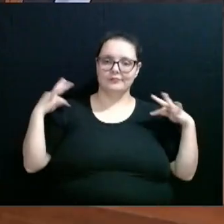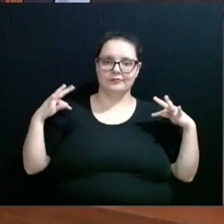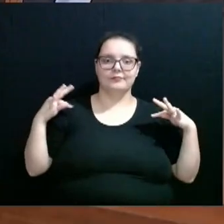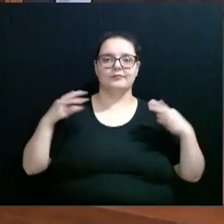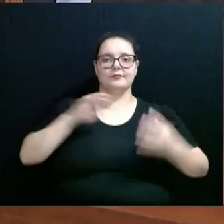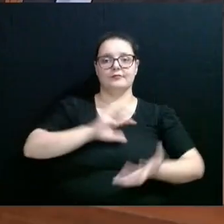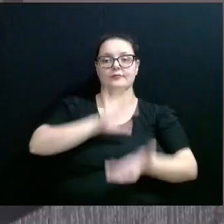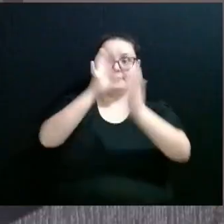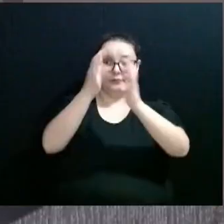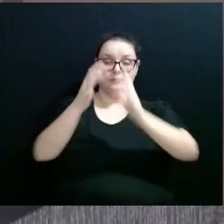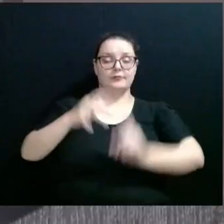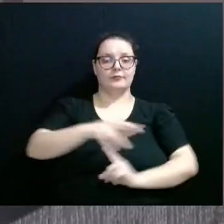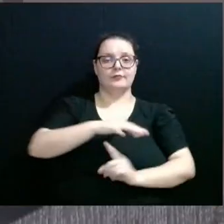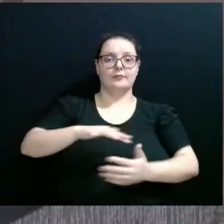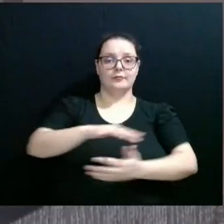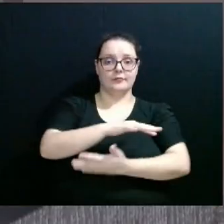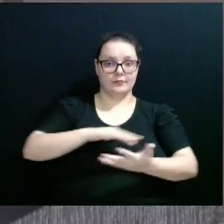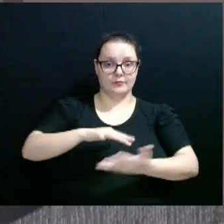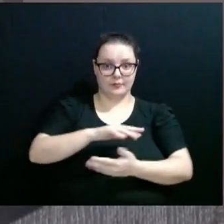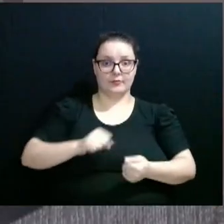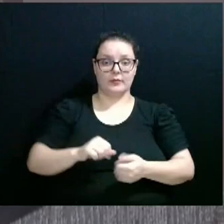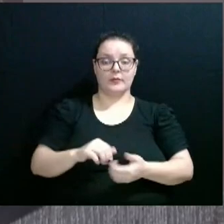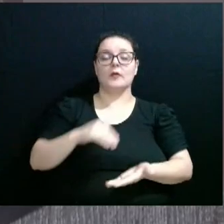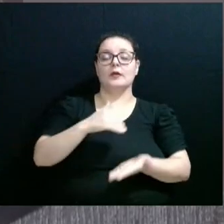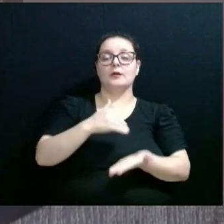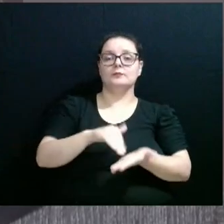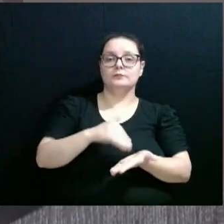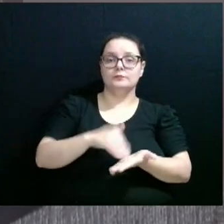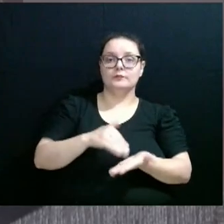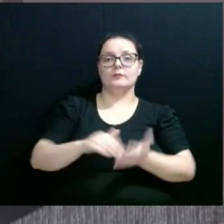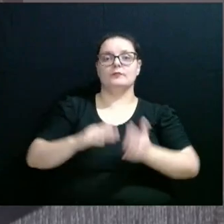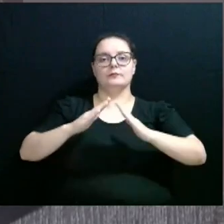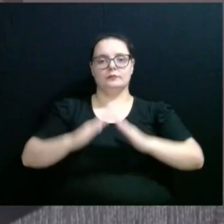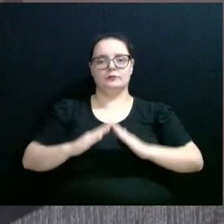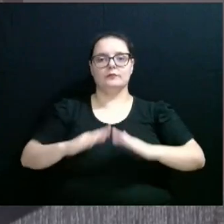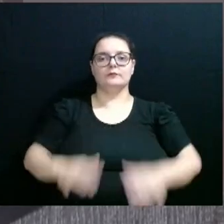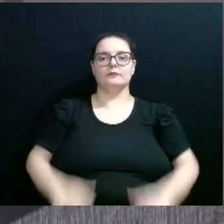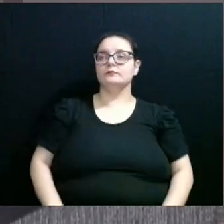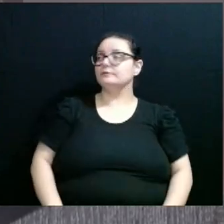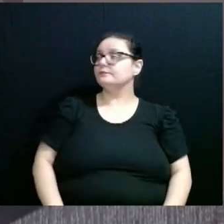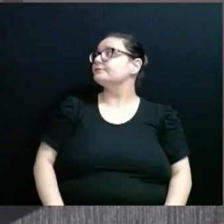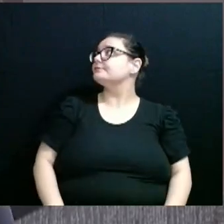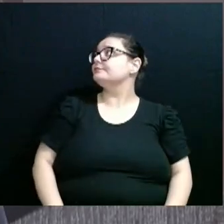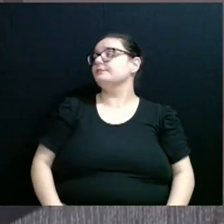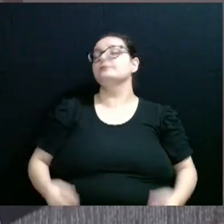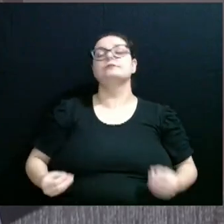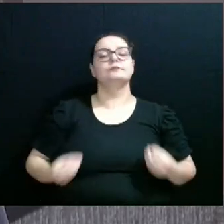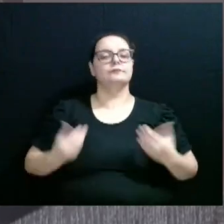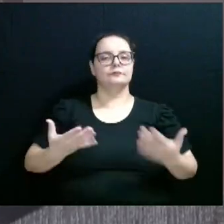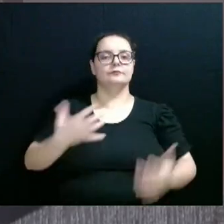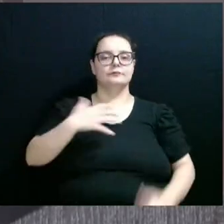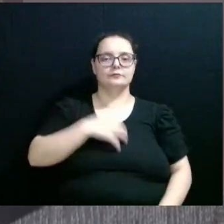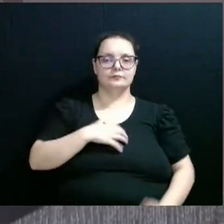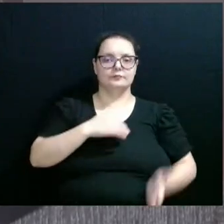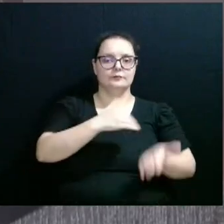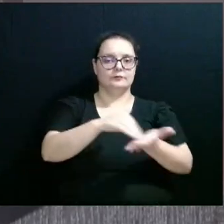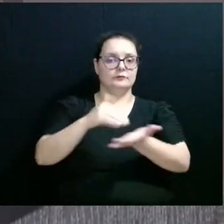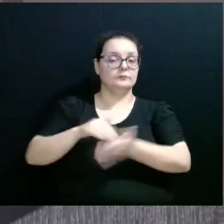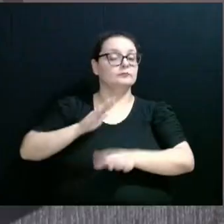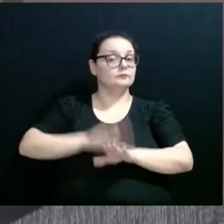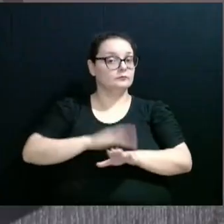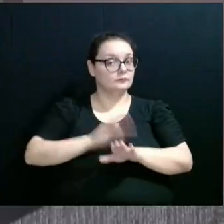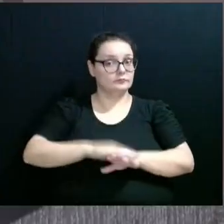e Sustentabilidade e a Secretaria de Habitação. É dar condições para que a secretaria atue em sua